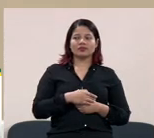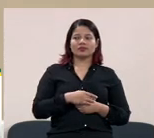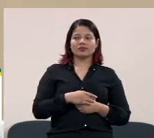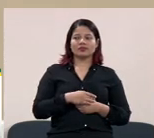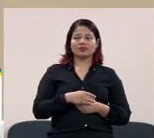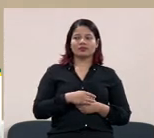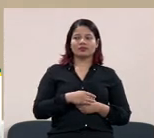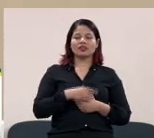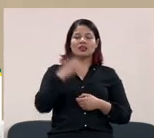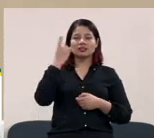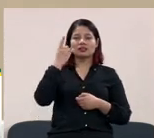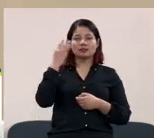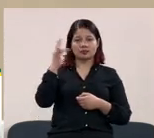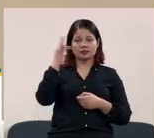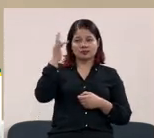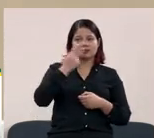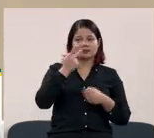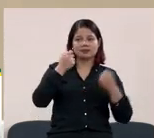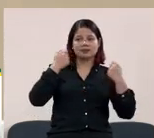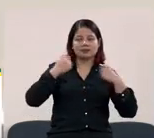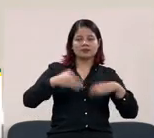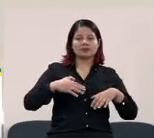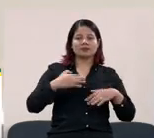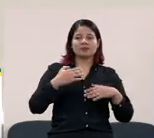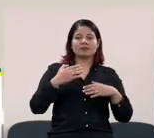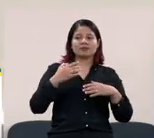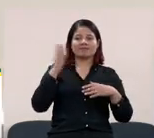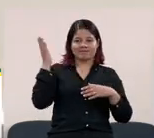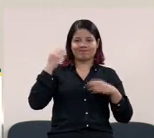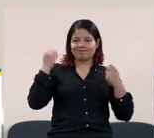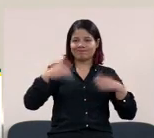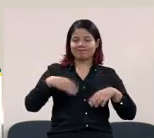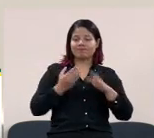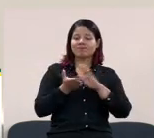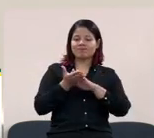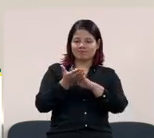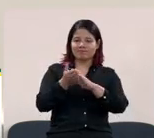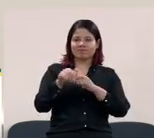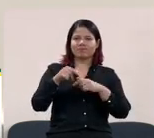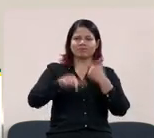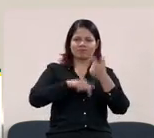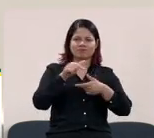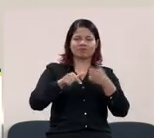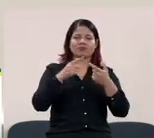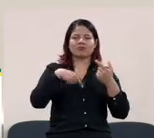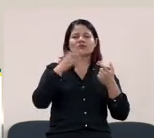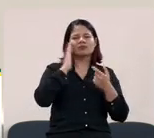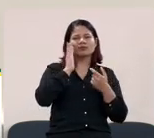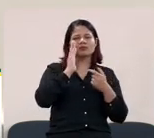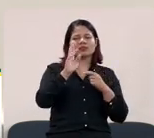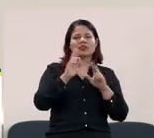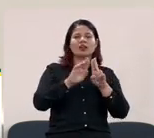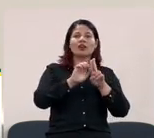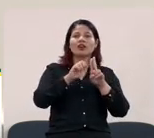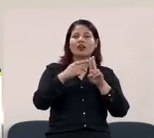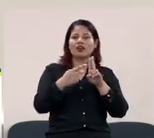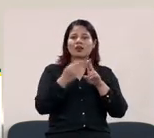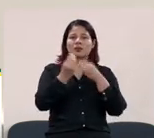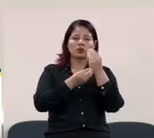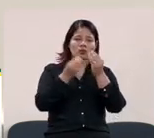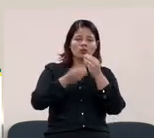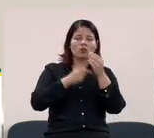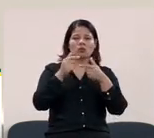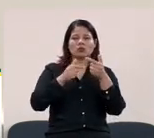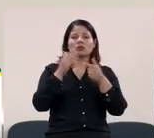equipe. E, no ano passado, algumas visitas que eu fiz ao EAP, eu